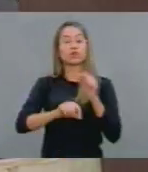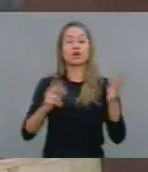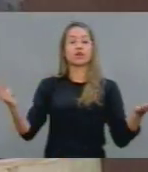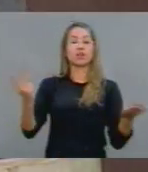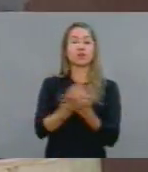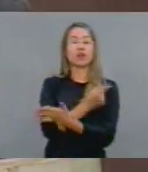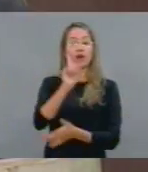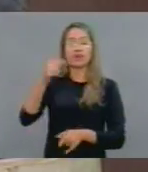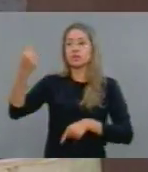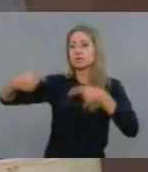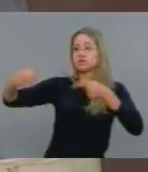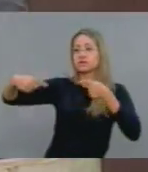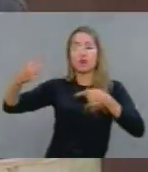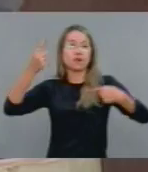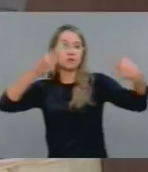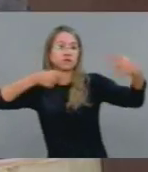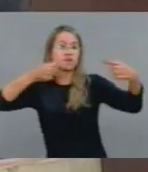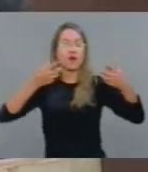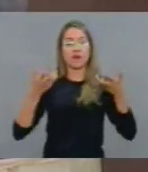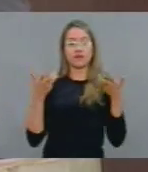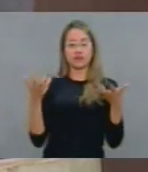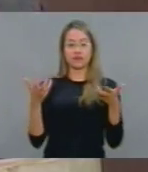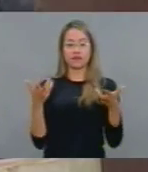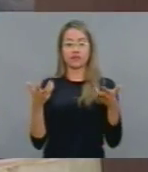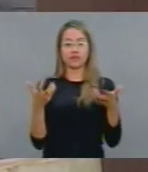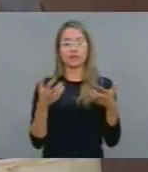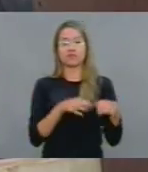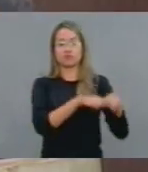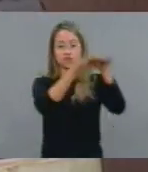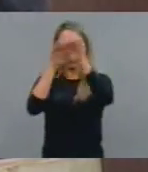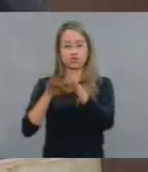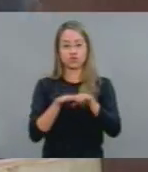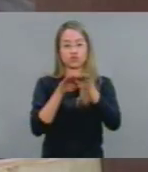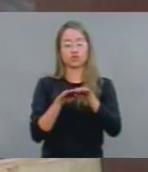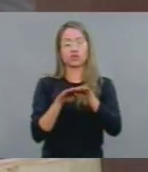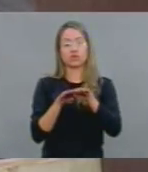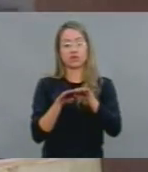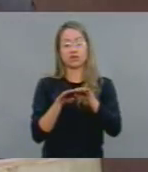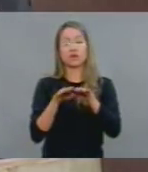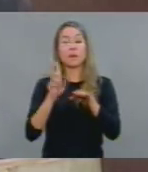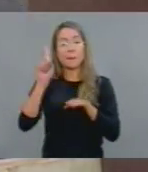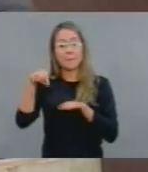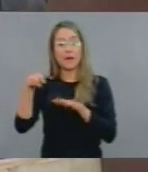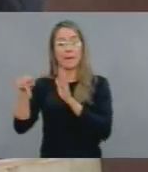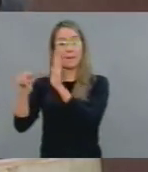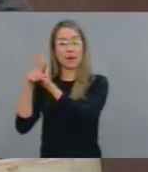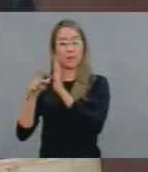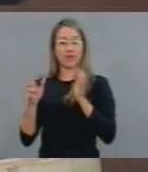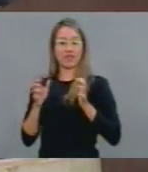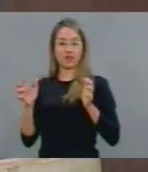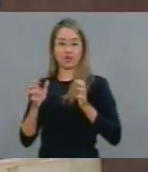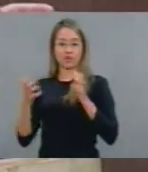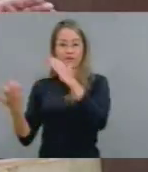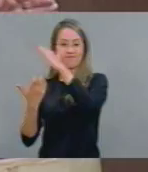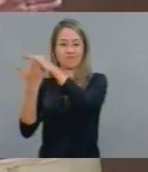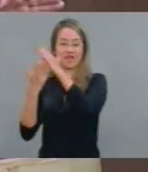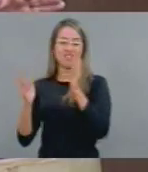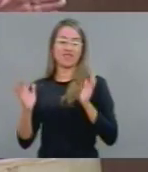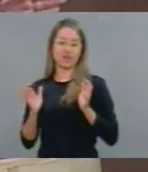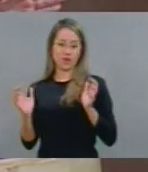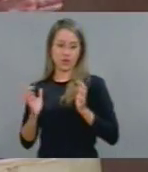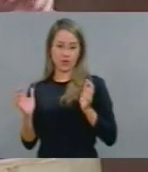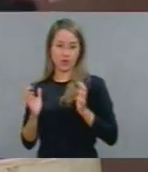disputa pela reorganização da rentabilidade dos grandes grupos econômicos e que eles dependem, portanto, da orientação